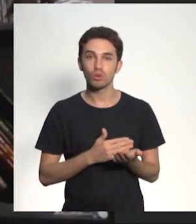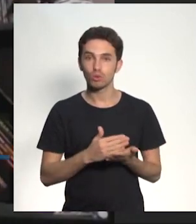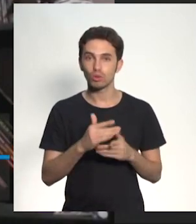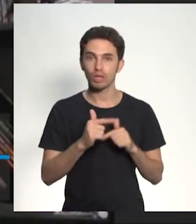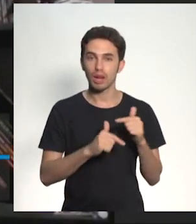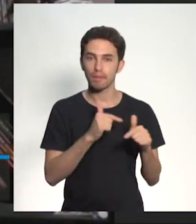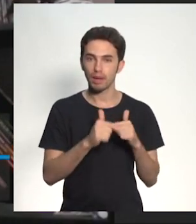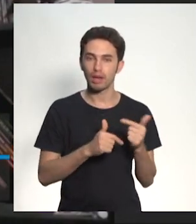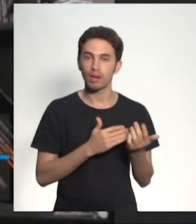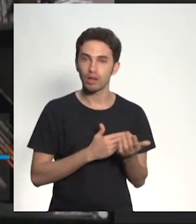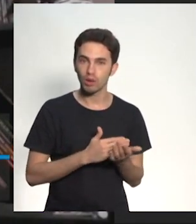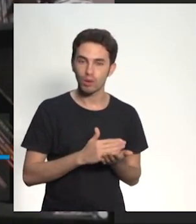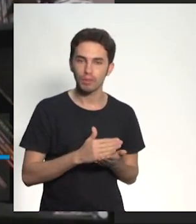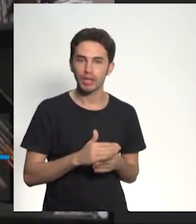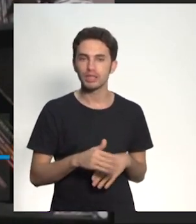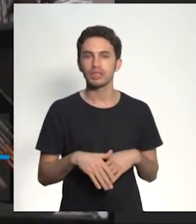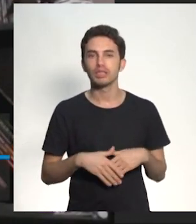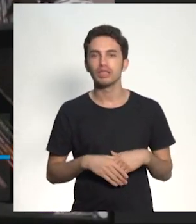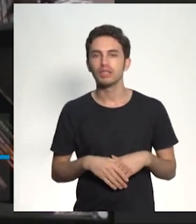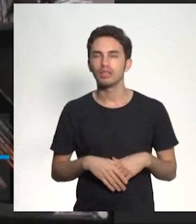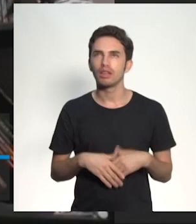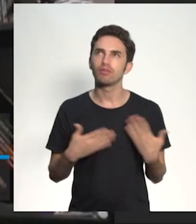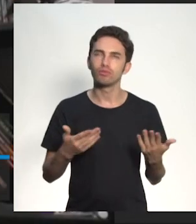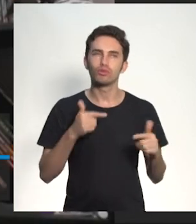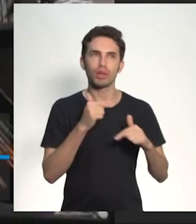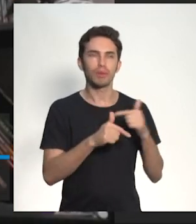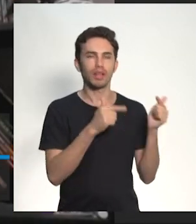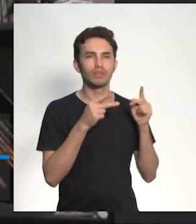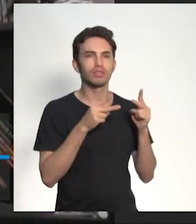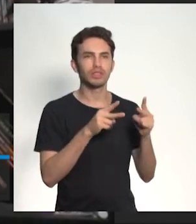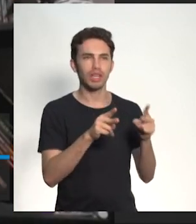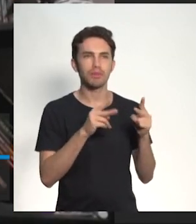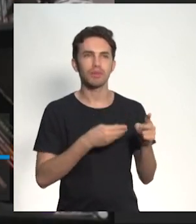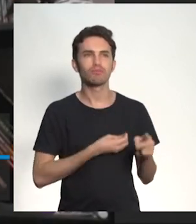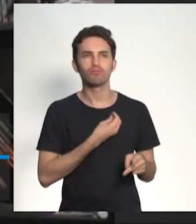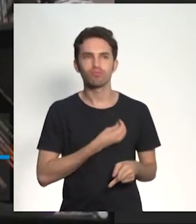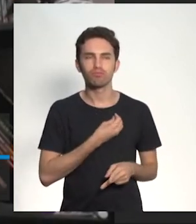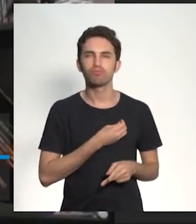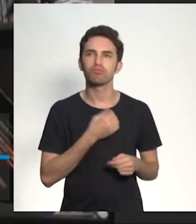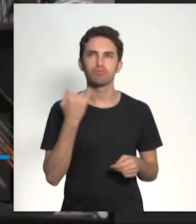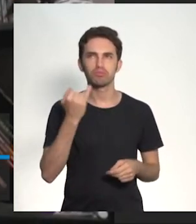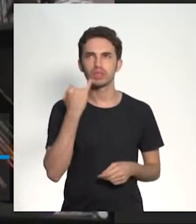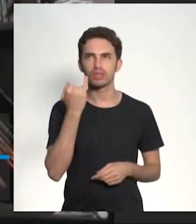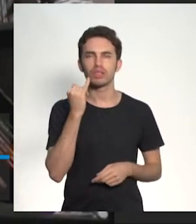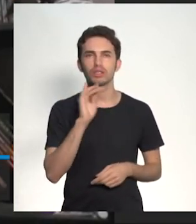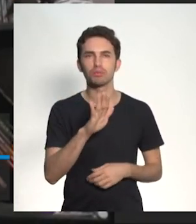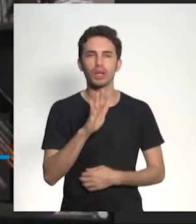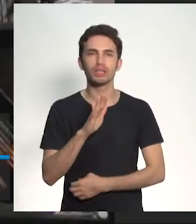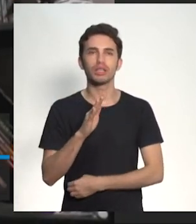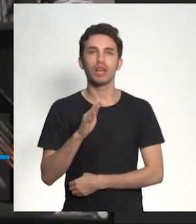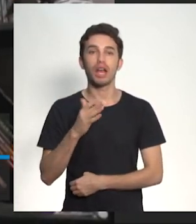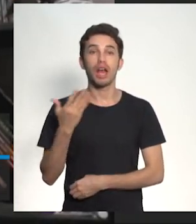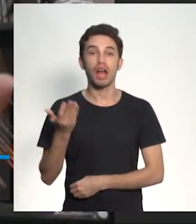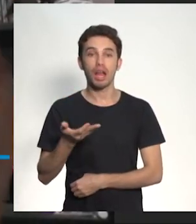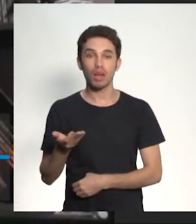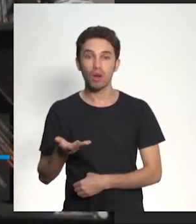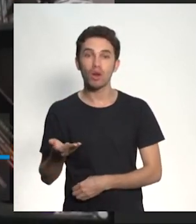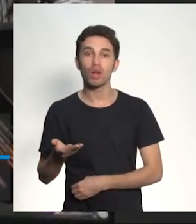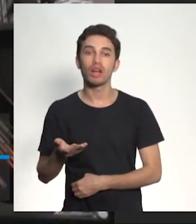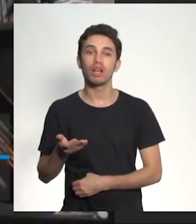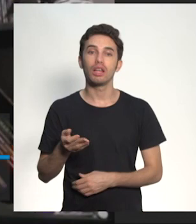um papel. É claro, o trabalho sempre teve um papel muito importante na nossa vida, se a gente for pensar, mas justamente quando ele começa